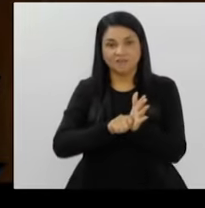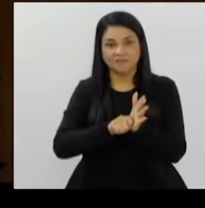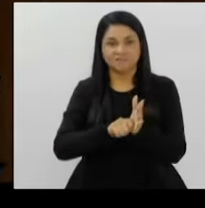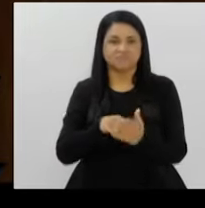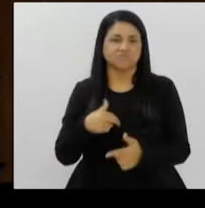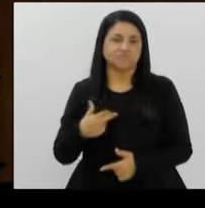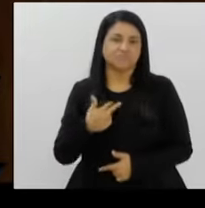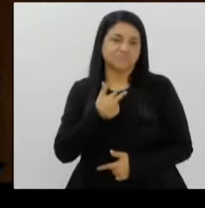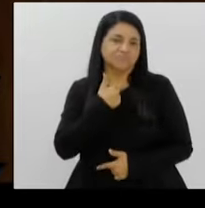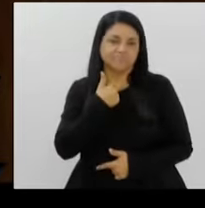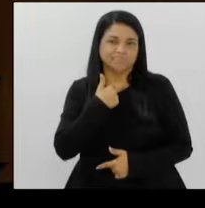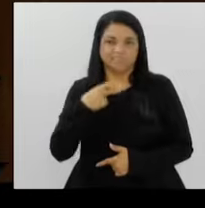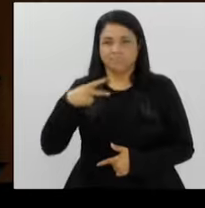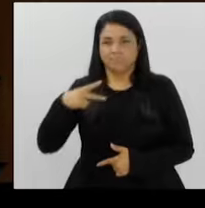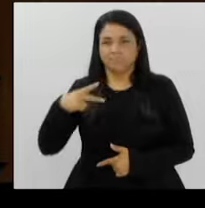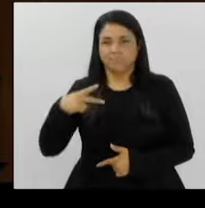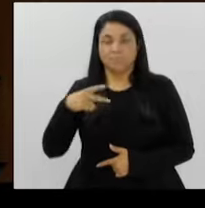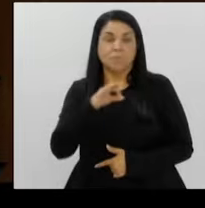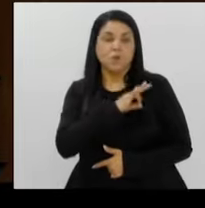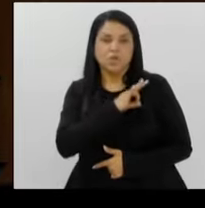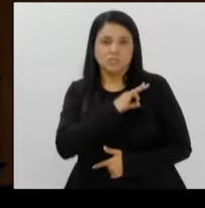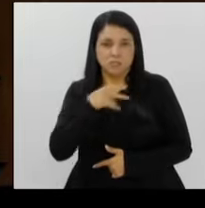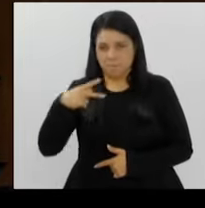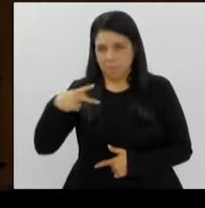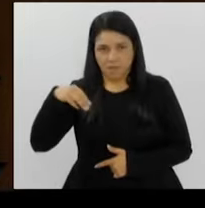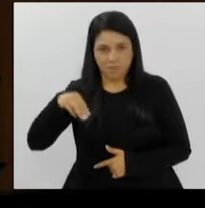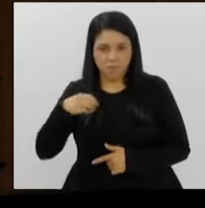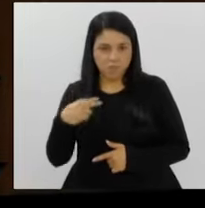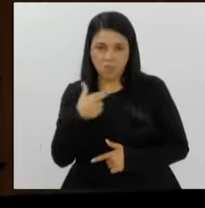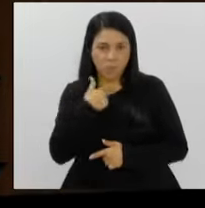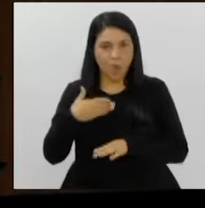operar. Nós temos, né, cada vez mais